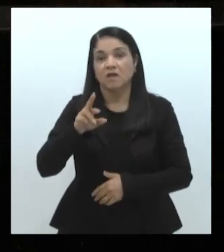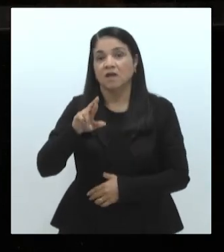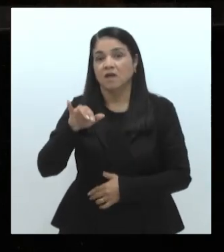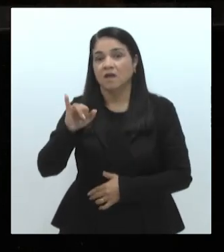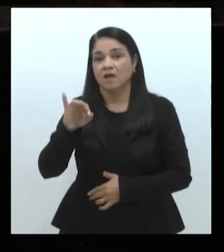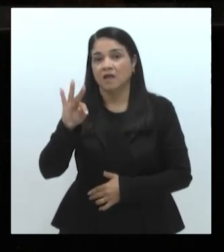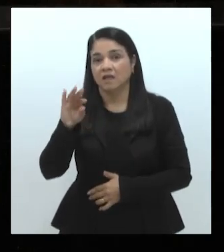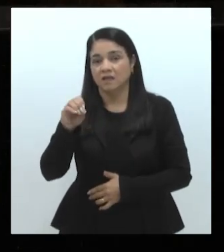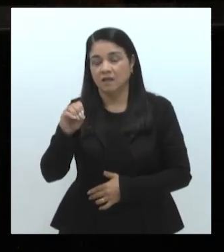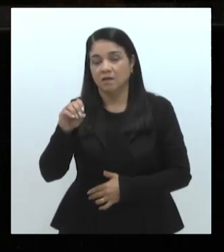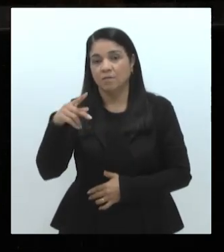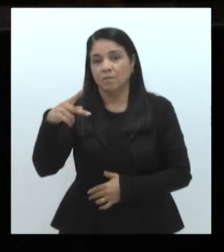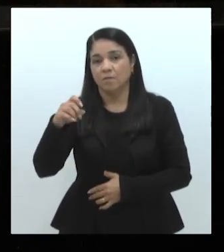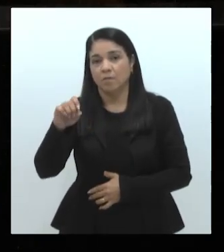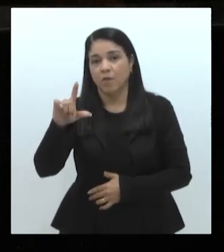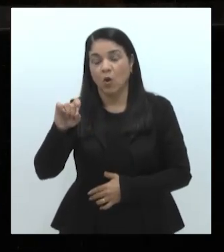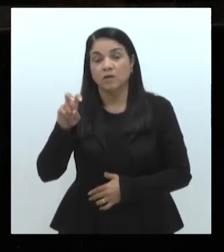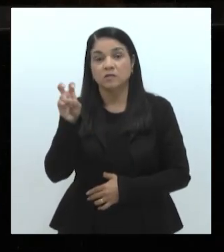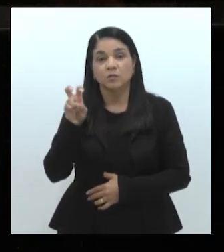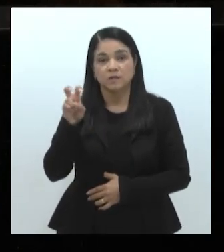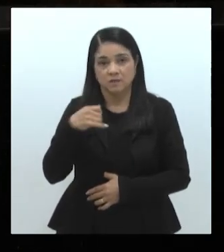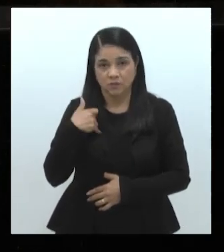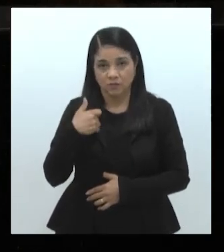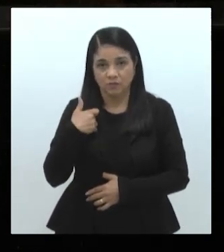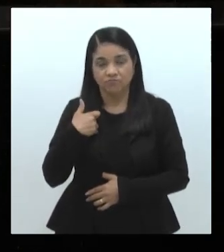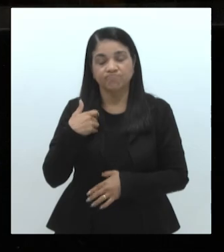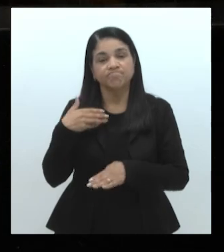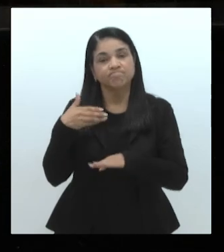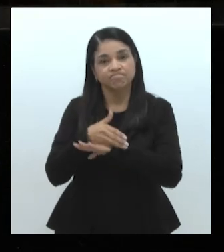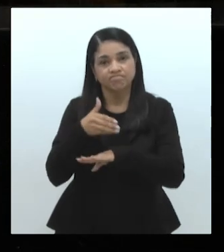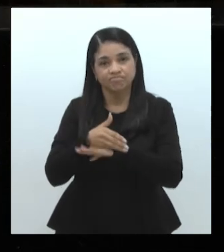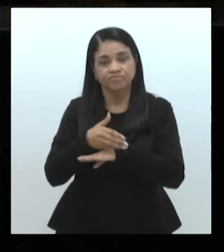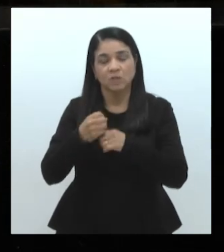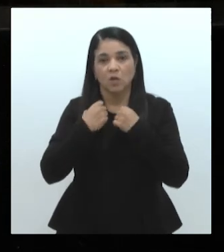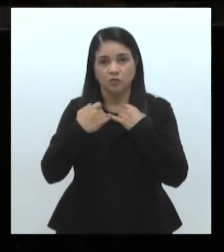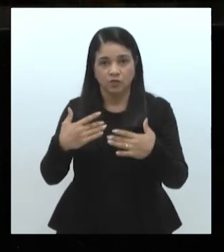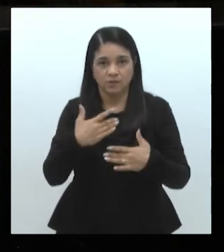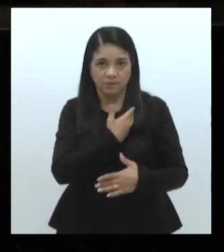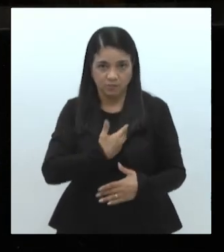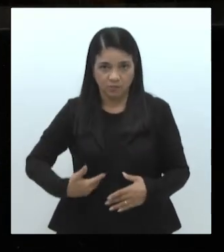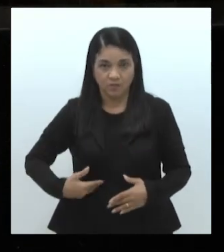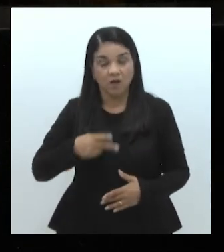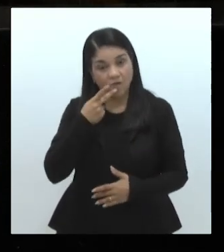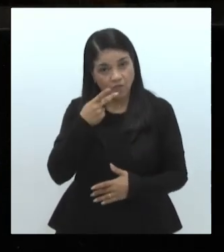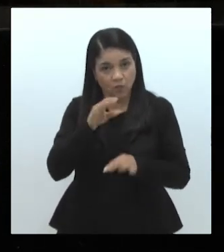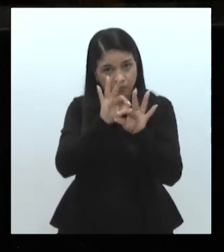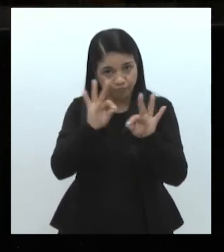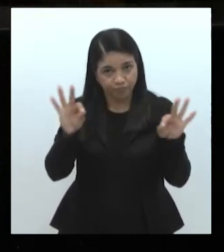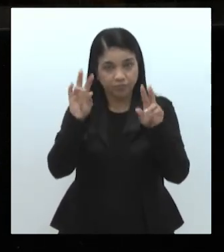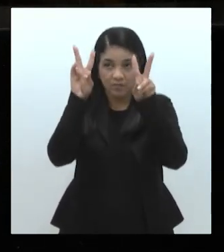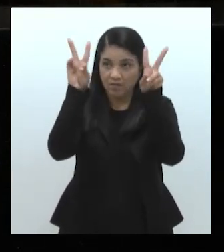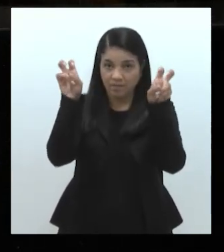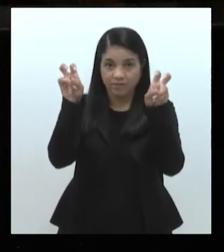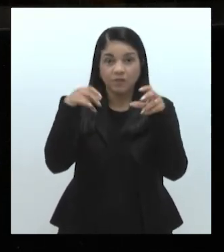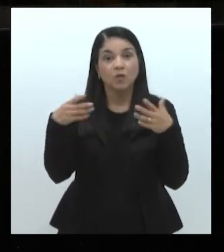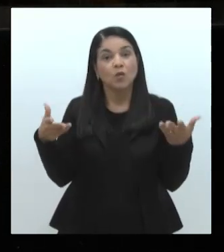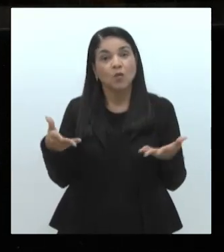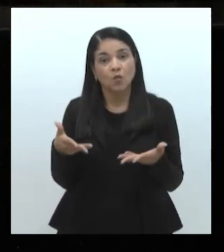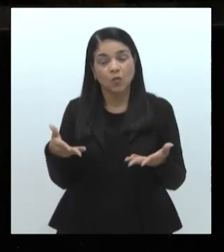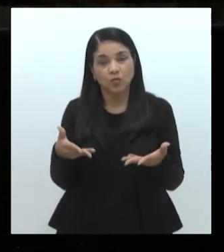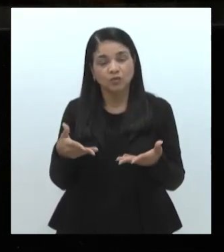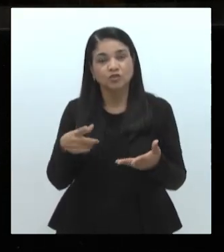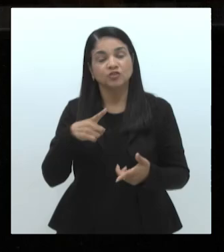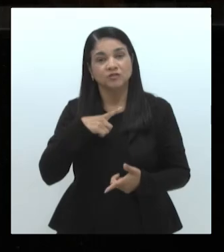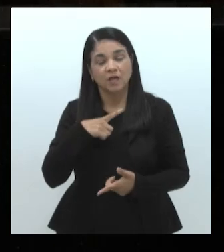de 55 anos, que esteve presente na audiência pública. Ela falou, abre aspas, hoje eu